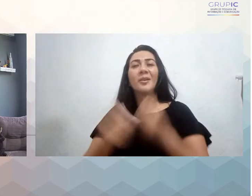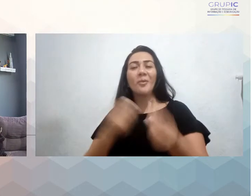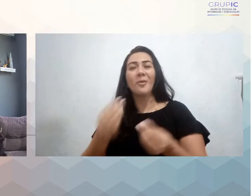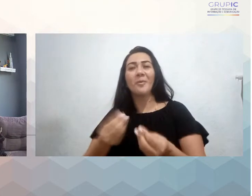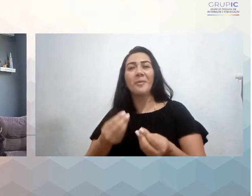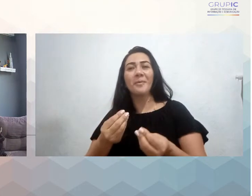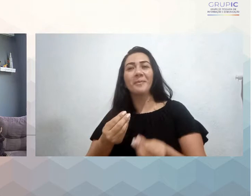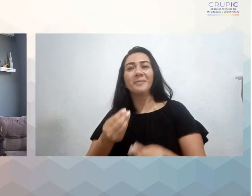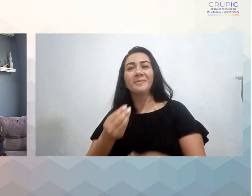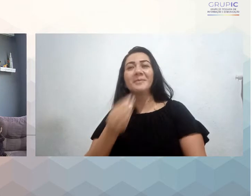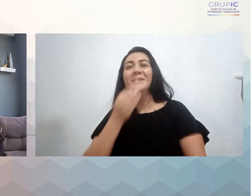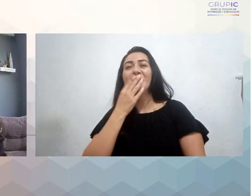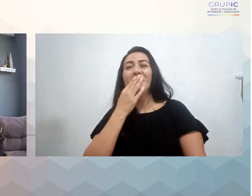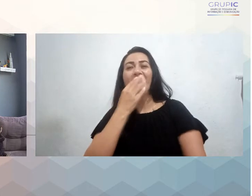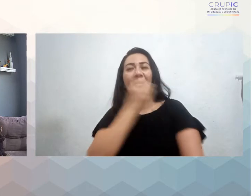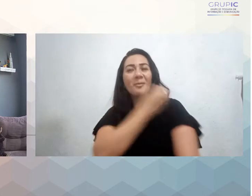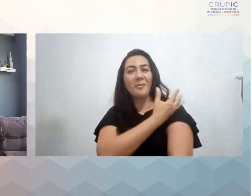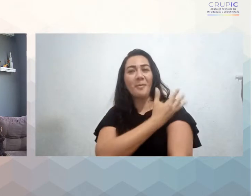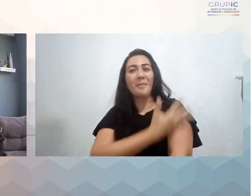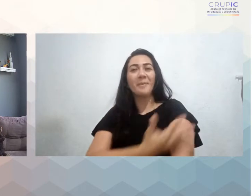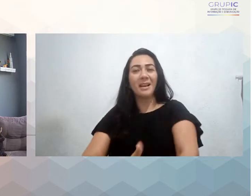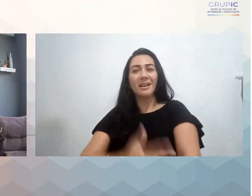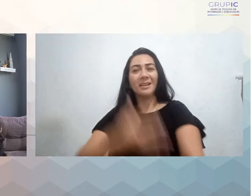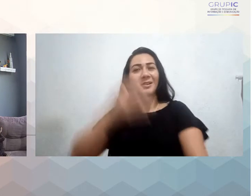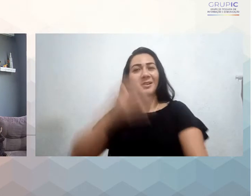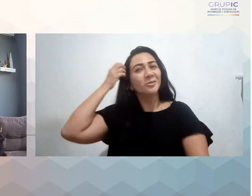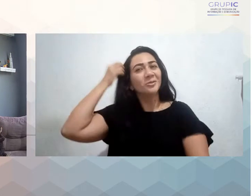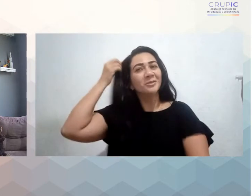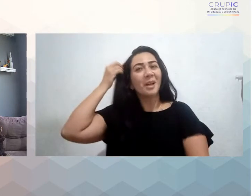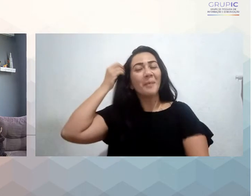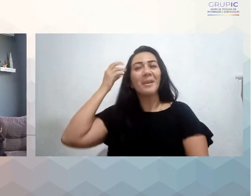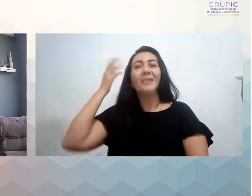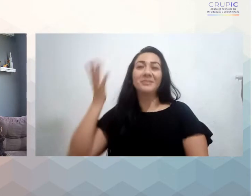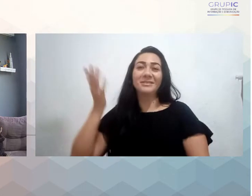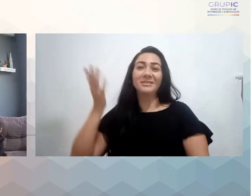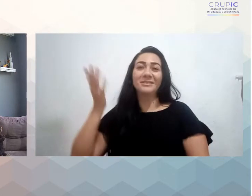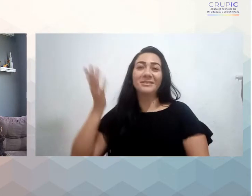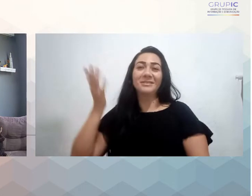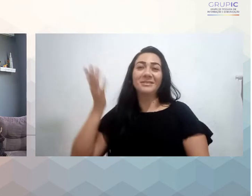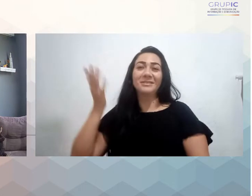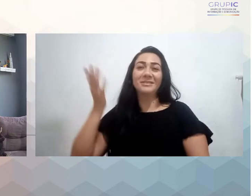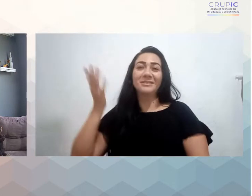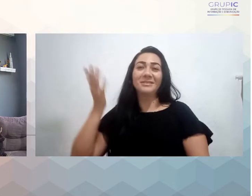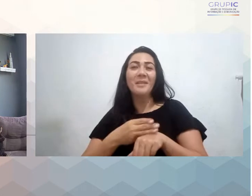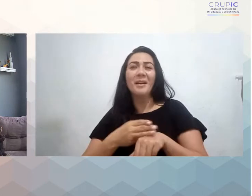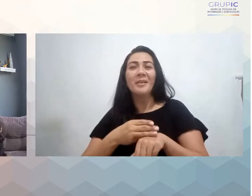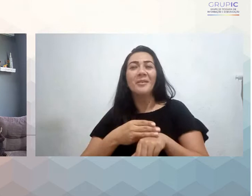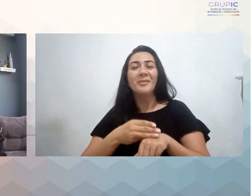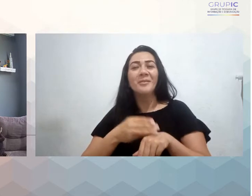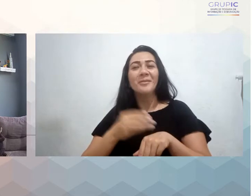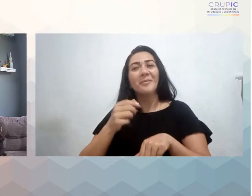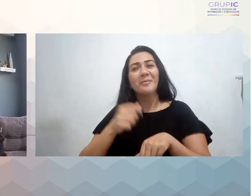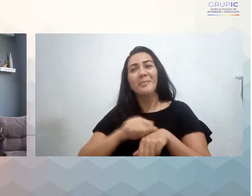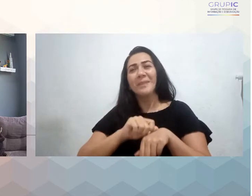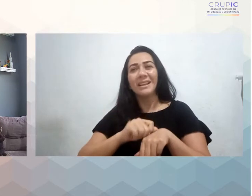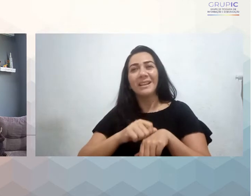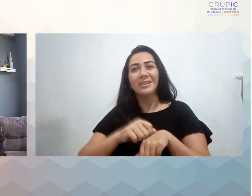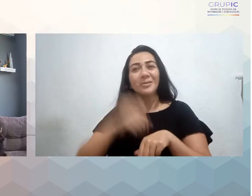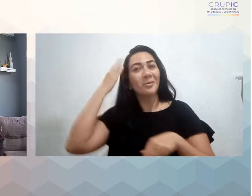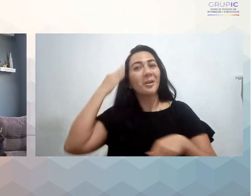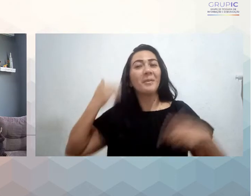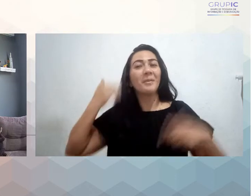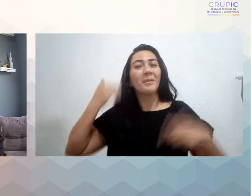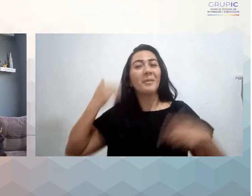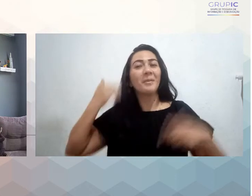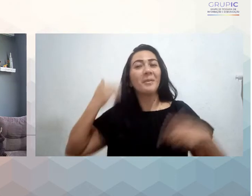castanhos escuros, com os olhos também castanhos. Ela está com o cabelo longo, solto,